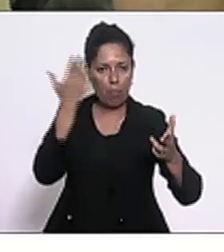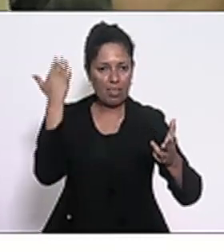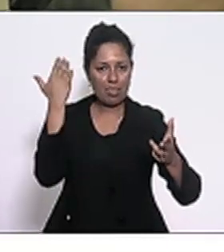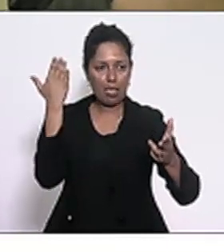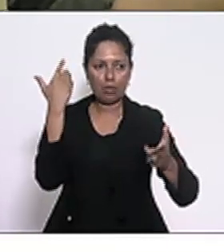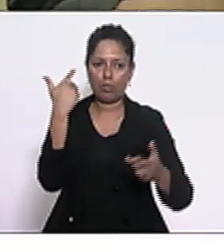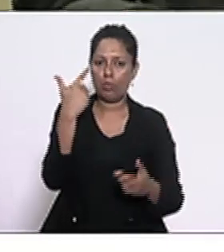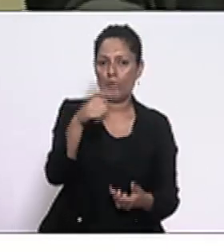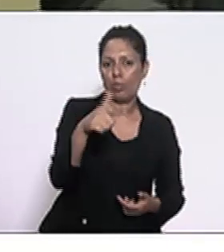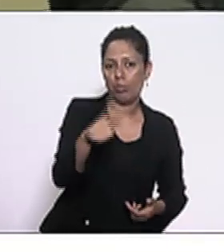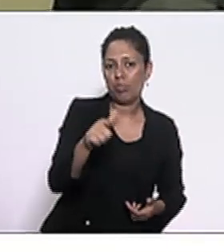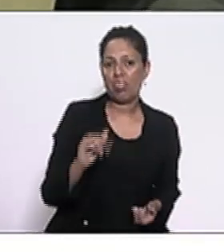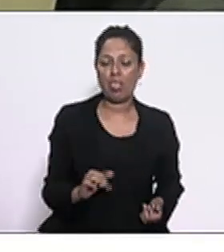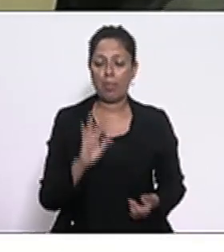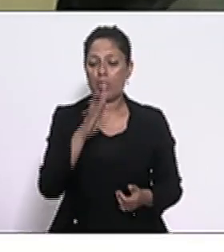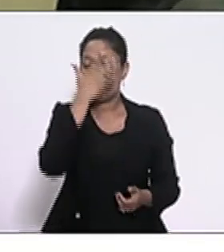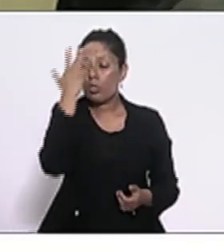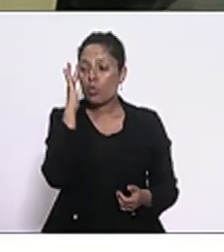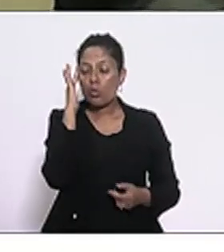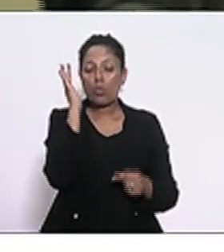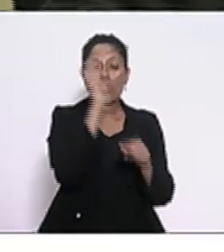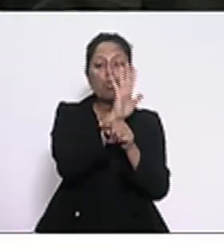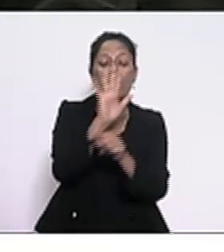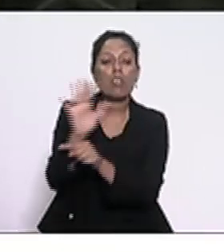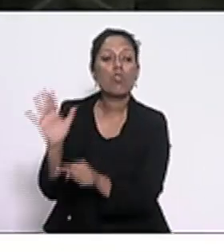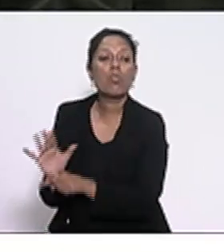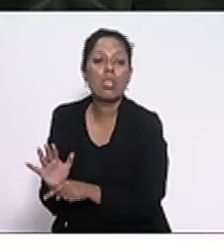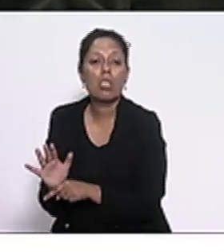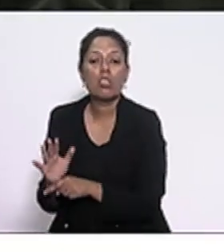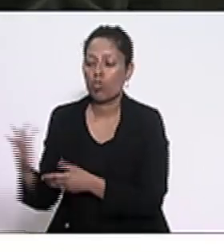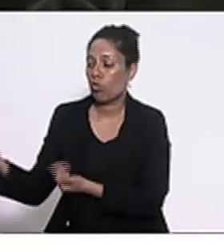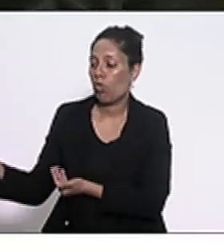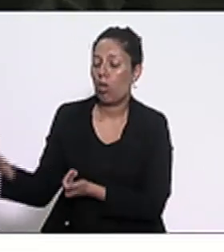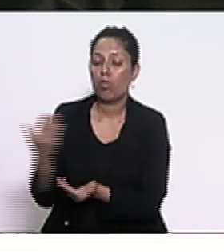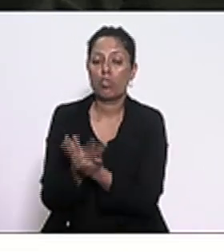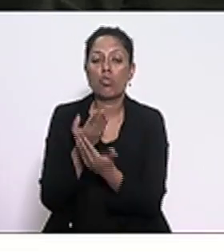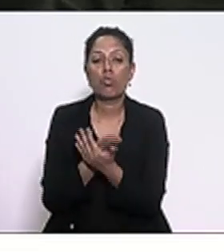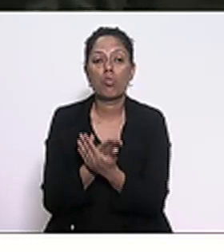suporte aos software de mainframe.